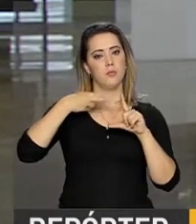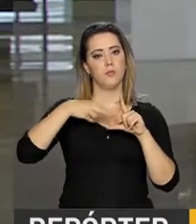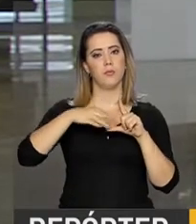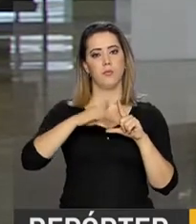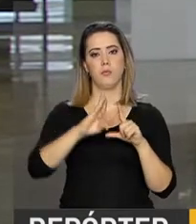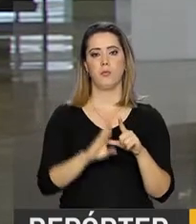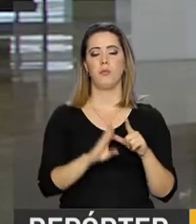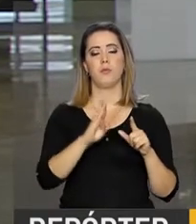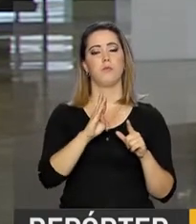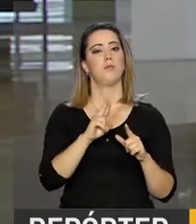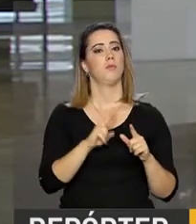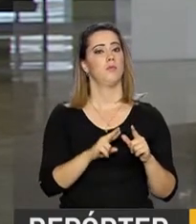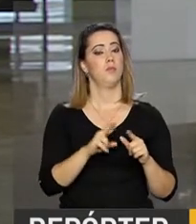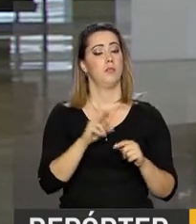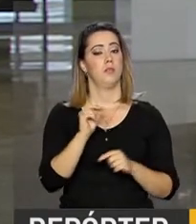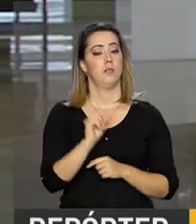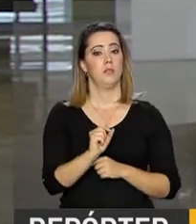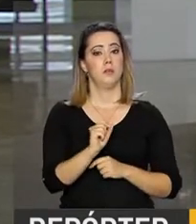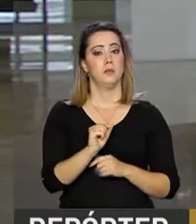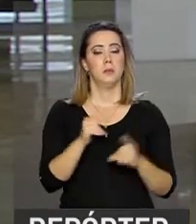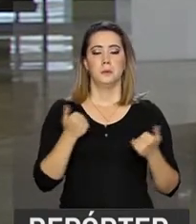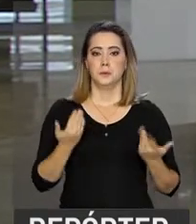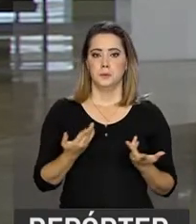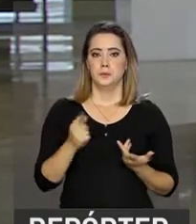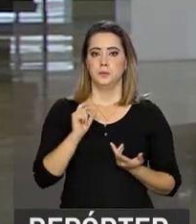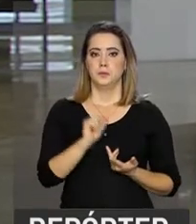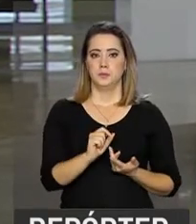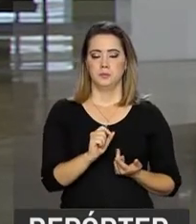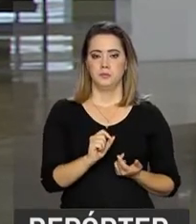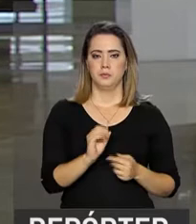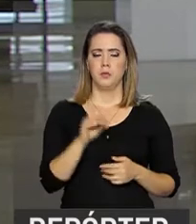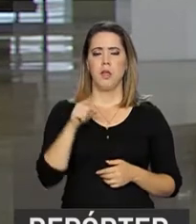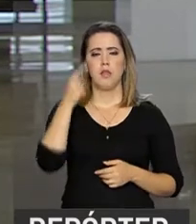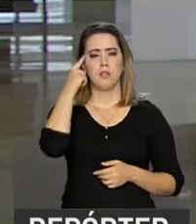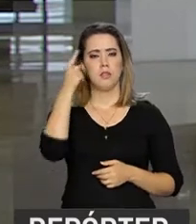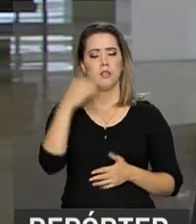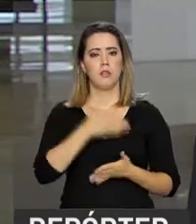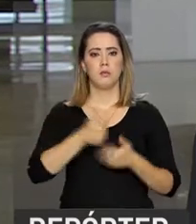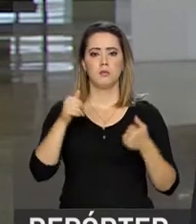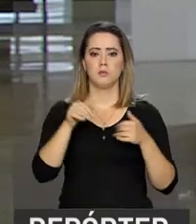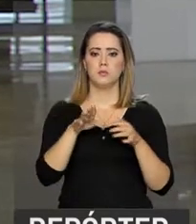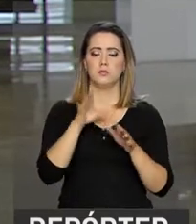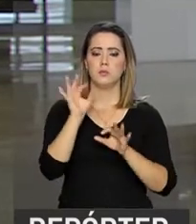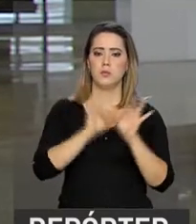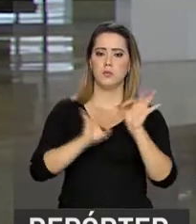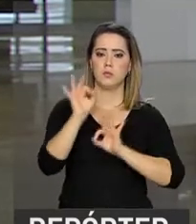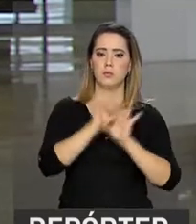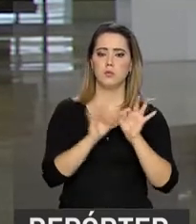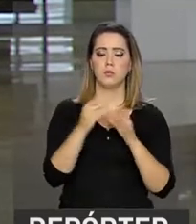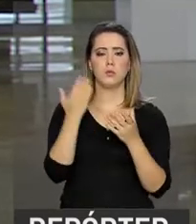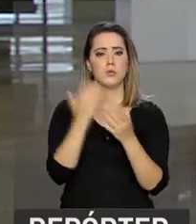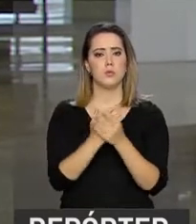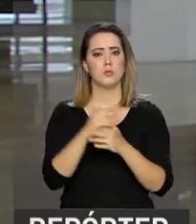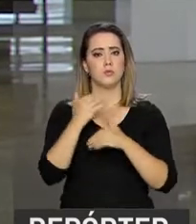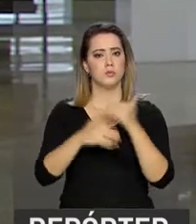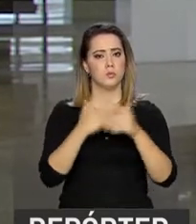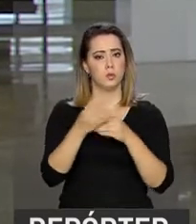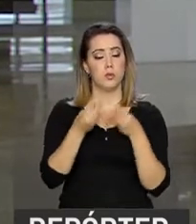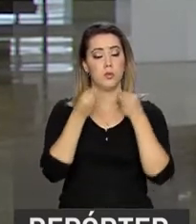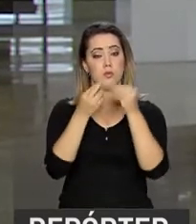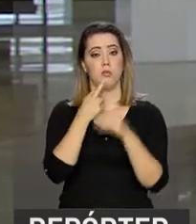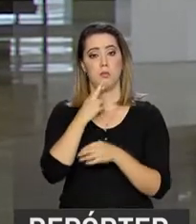nbr como você falou thaíssa a idéia é agilizar a análise desses processos de dar uma resposta